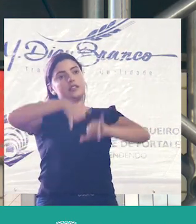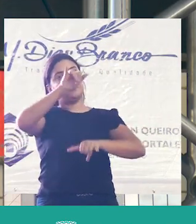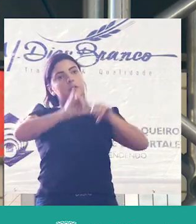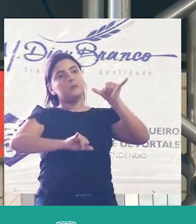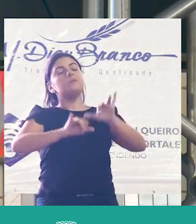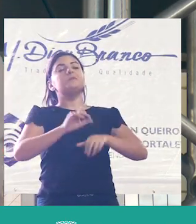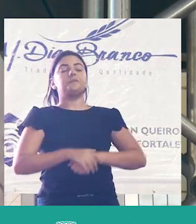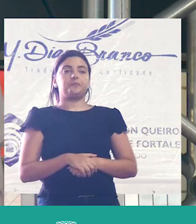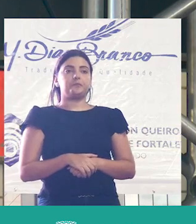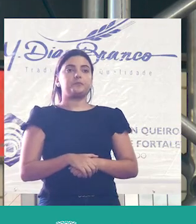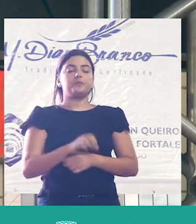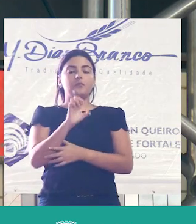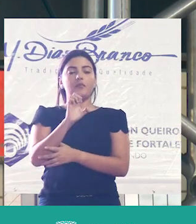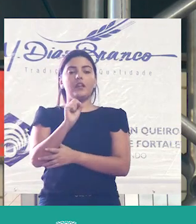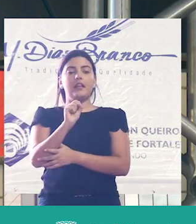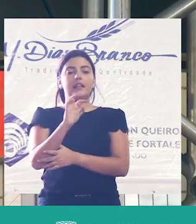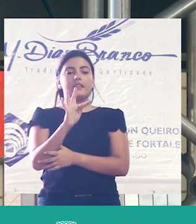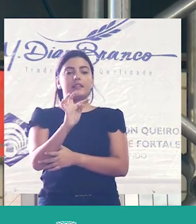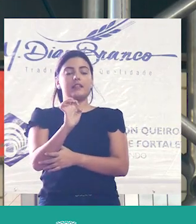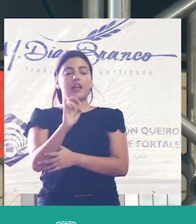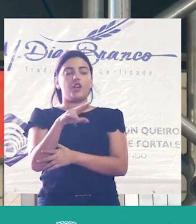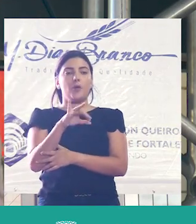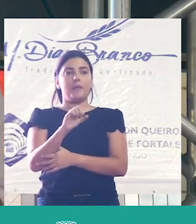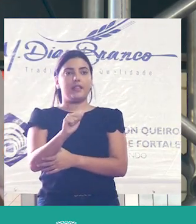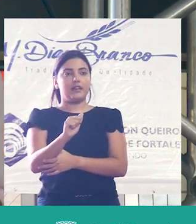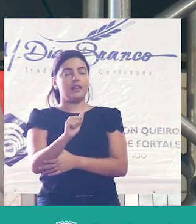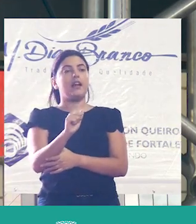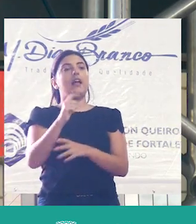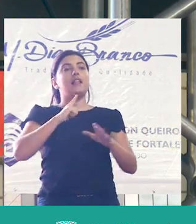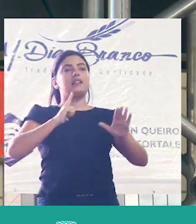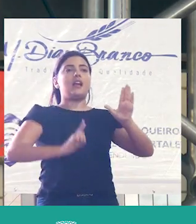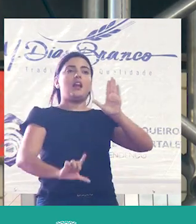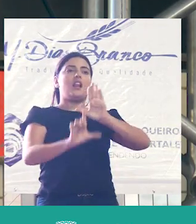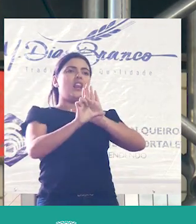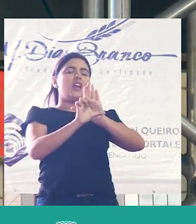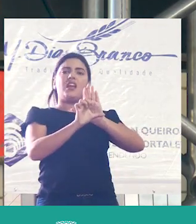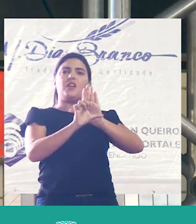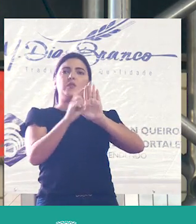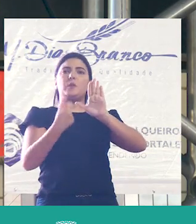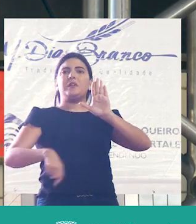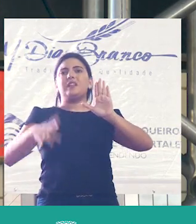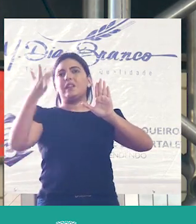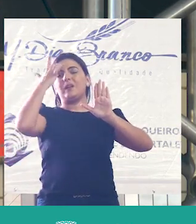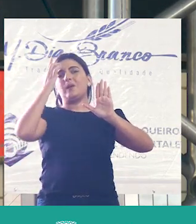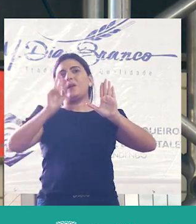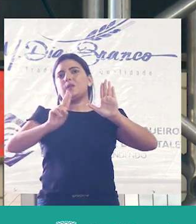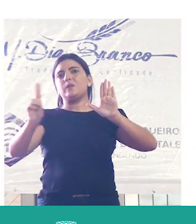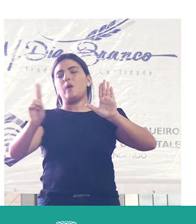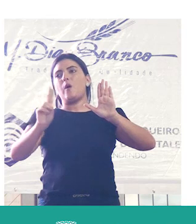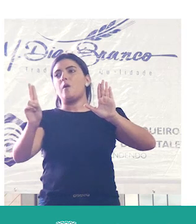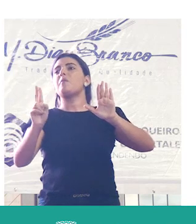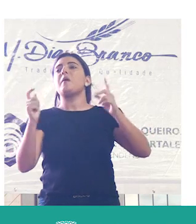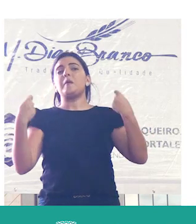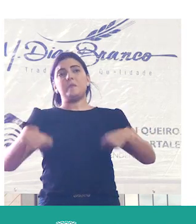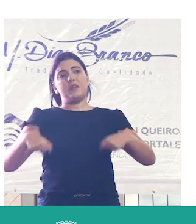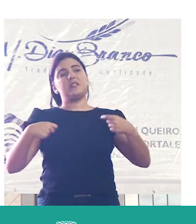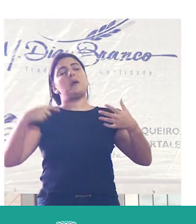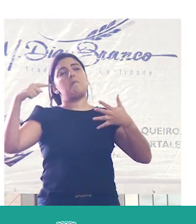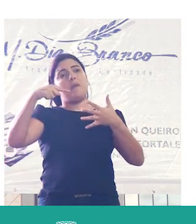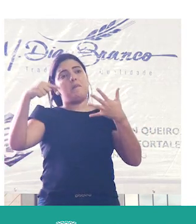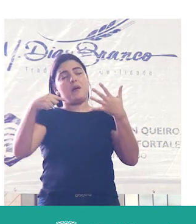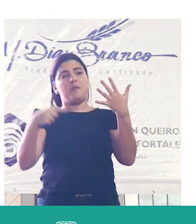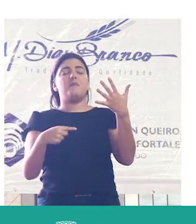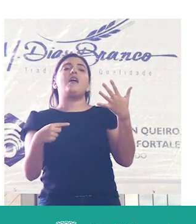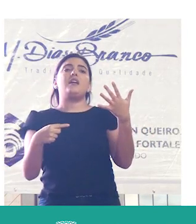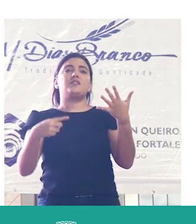Estequiometria, ela baseia-se em algumas leis. Você não precisa nem decorar os nomes dessas leis, eu preciso citá-las só para